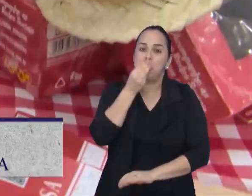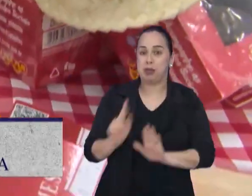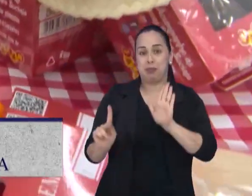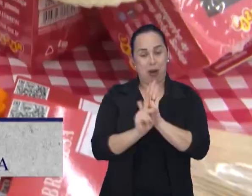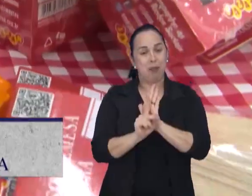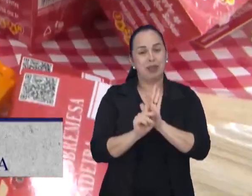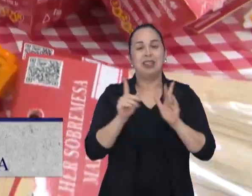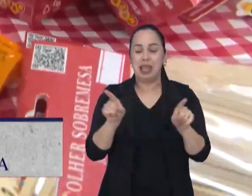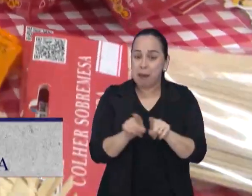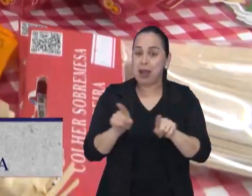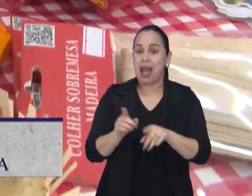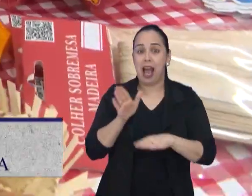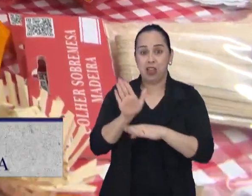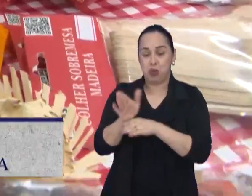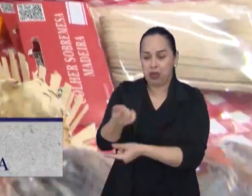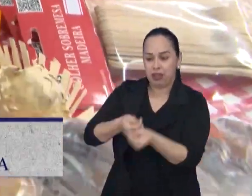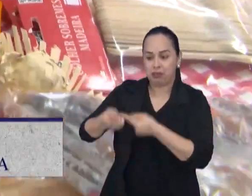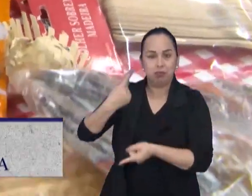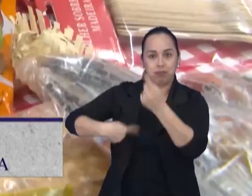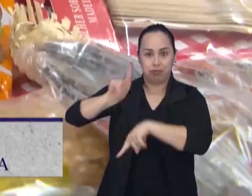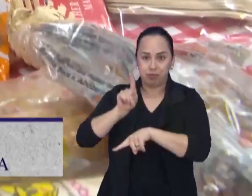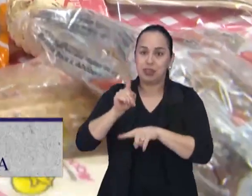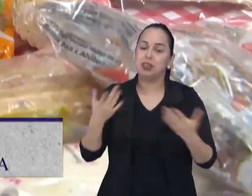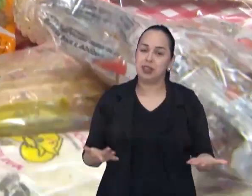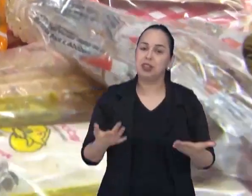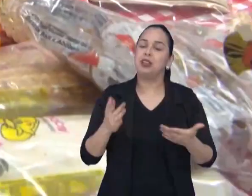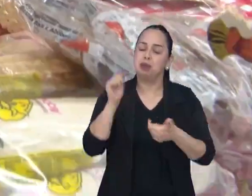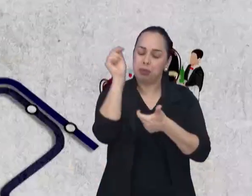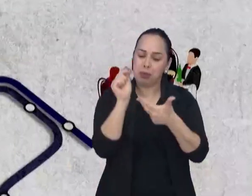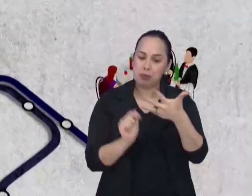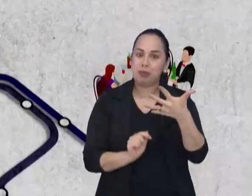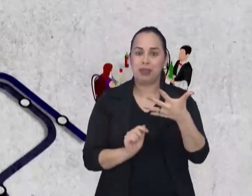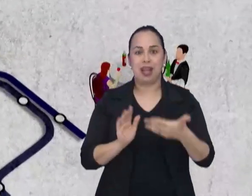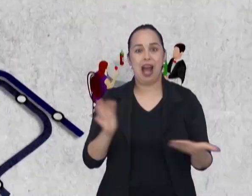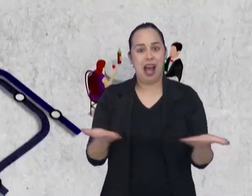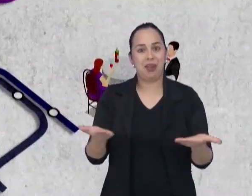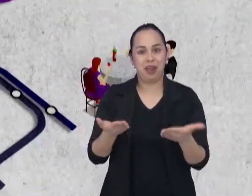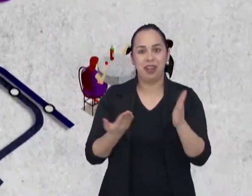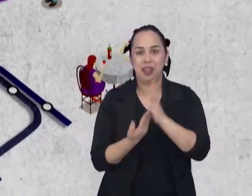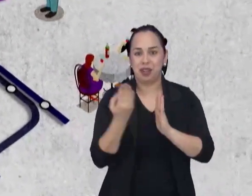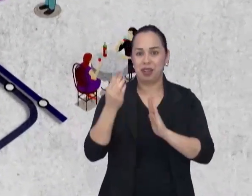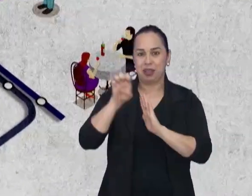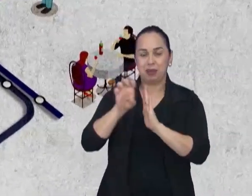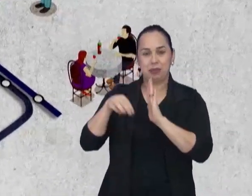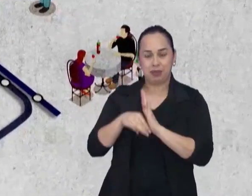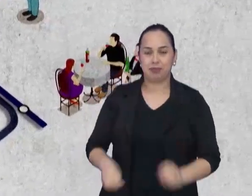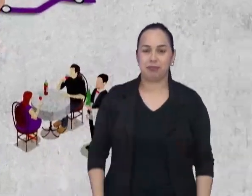que também aquecem as vendas no comércio local. Tudo isso e muito mais agora no Estação